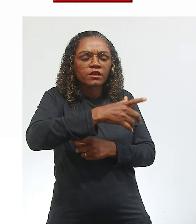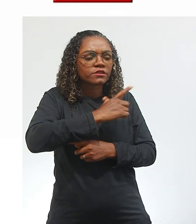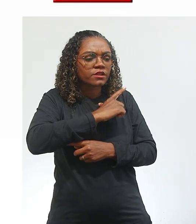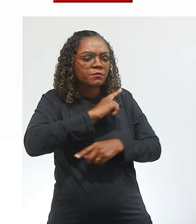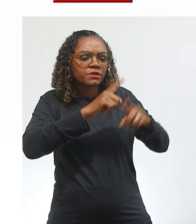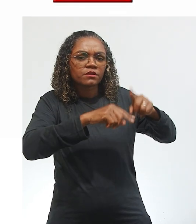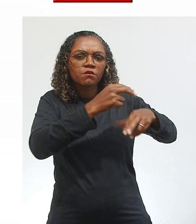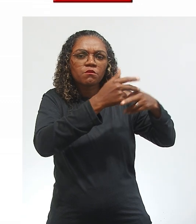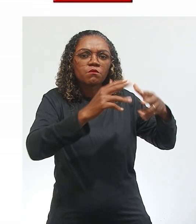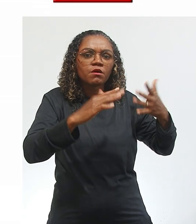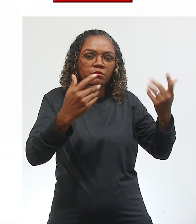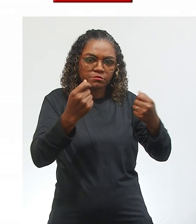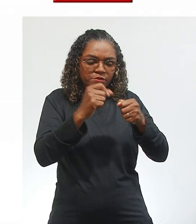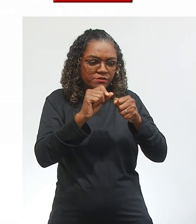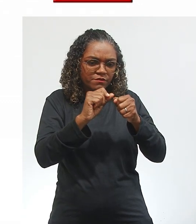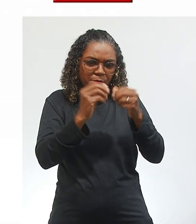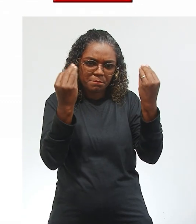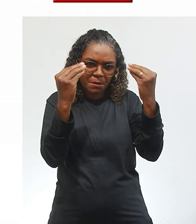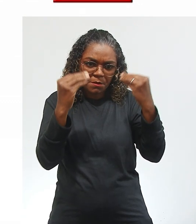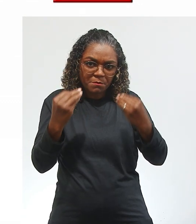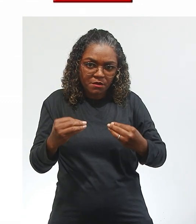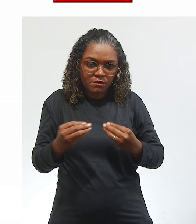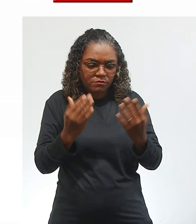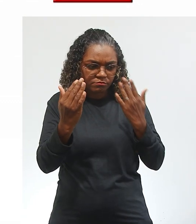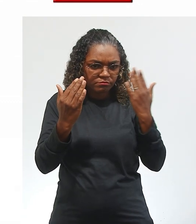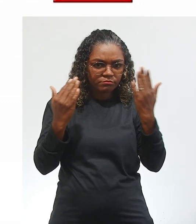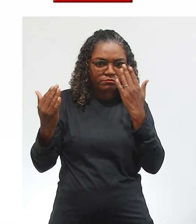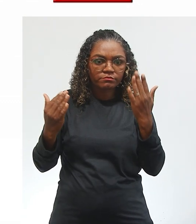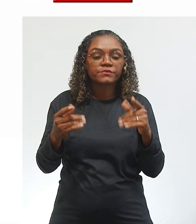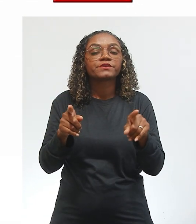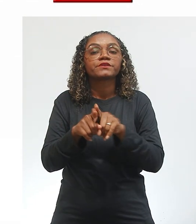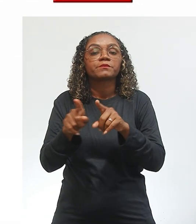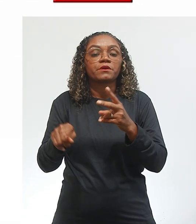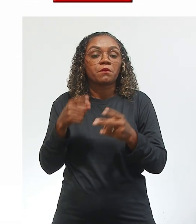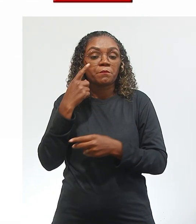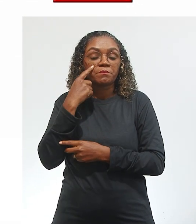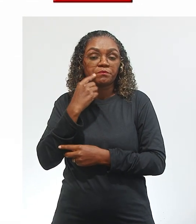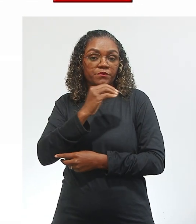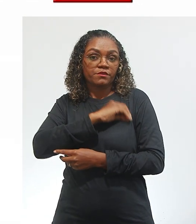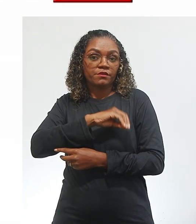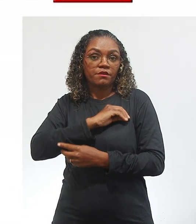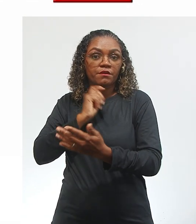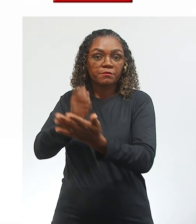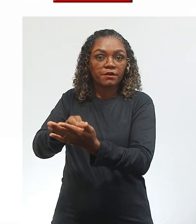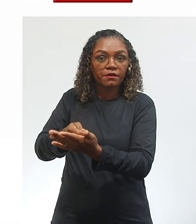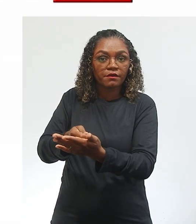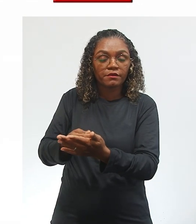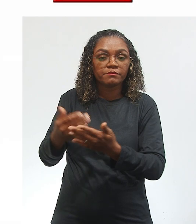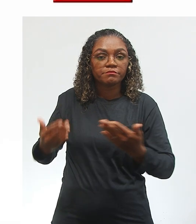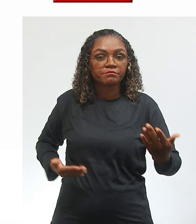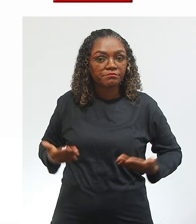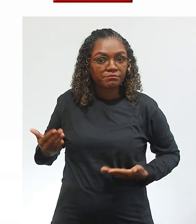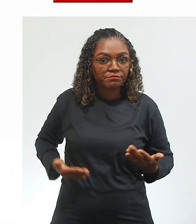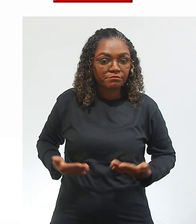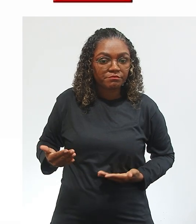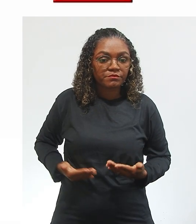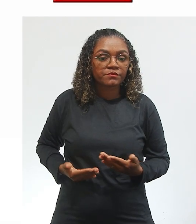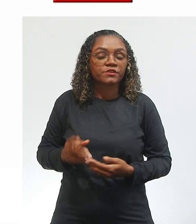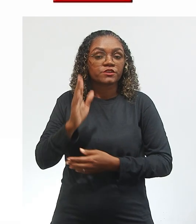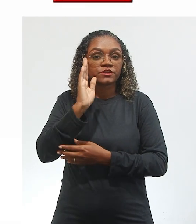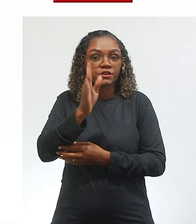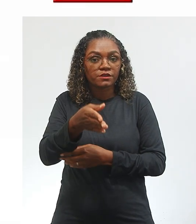de um pagamento, de uma despesa aqui do pagamento de salário do funcionário. E aqui fez o quê?